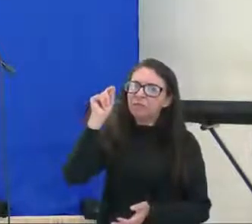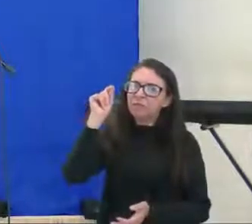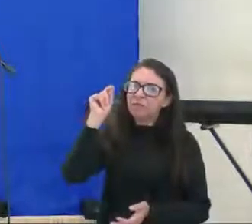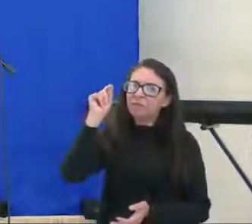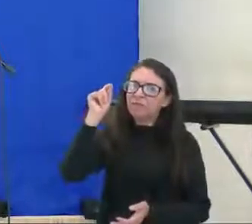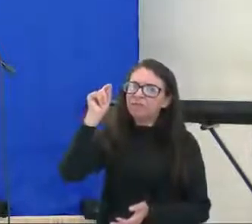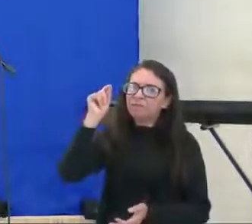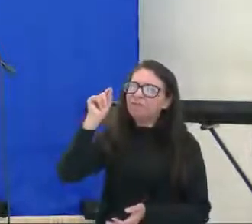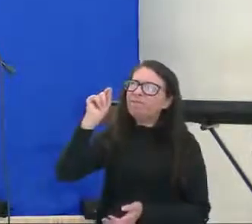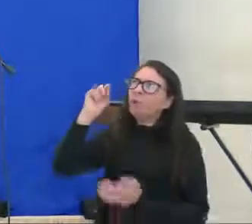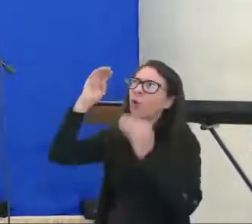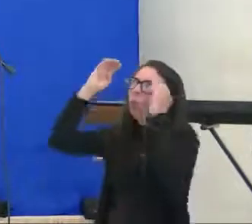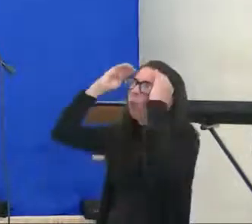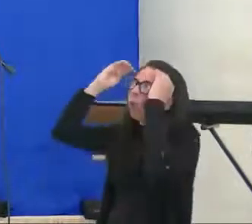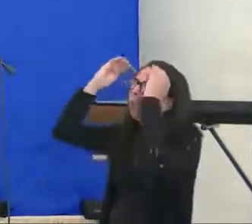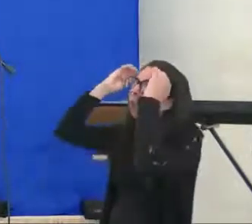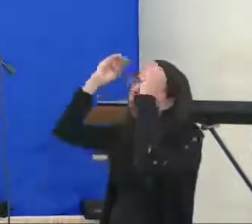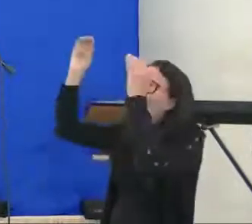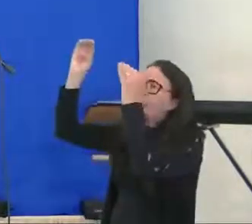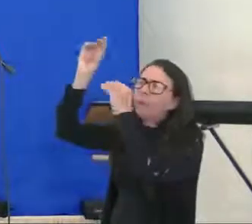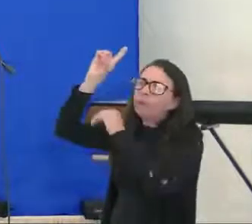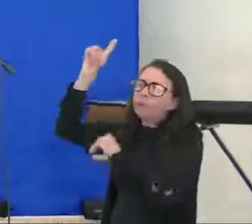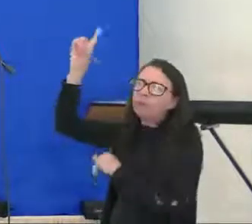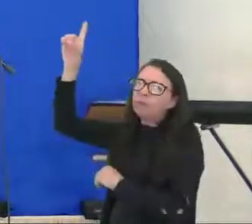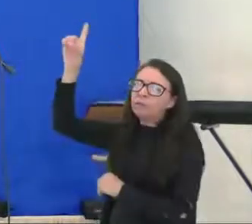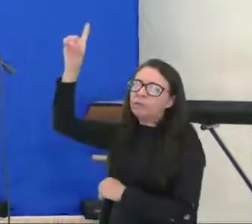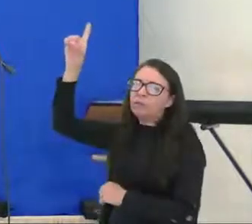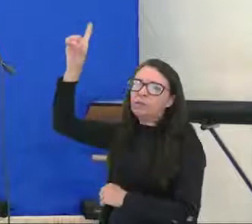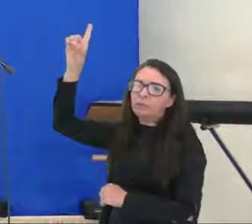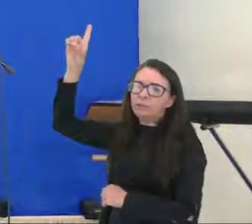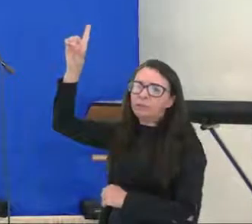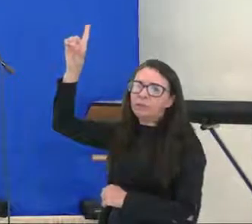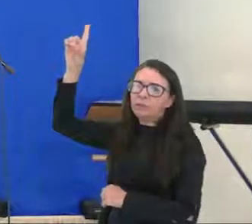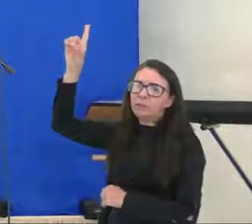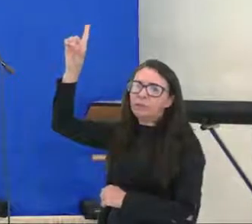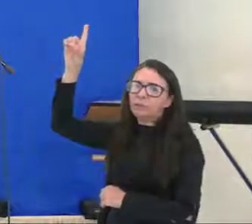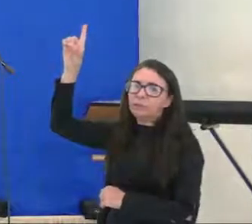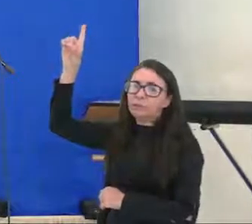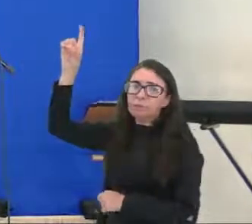Cada vez mais. Mergulhar para baixo. Humilhar.